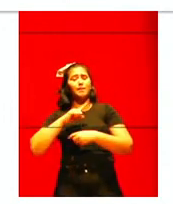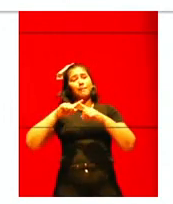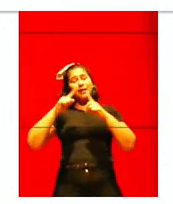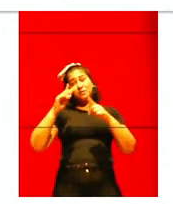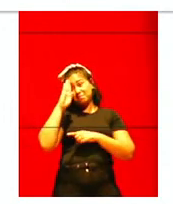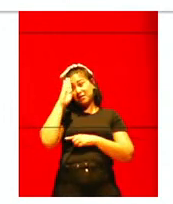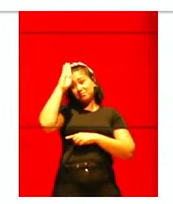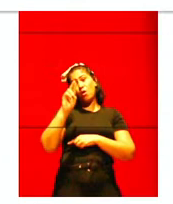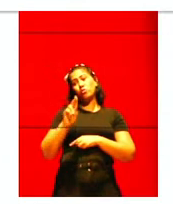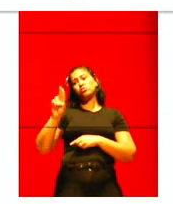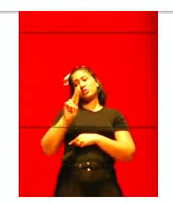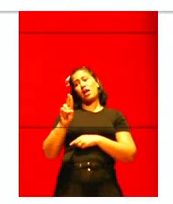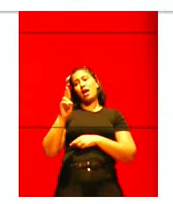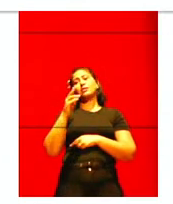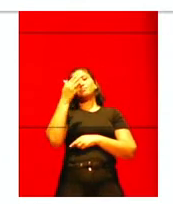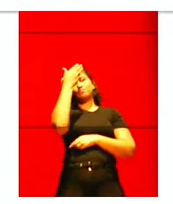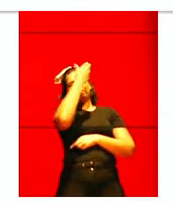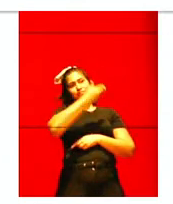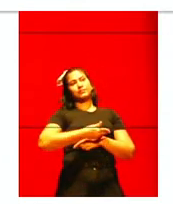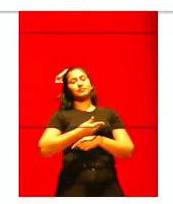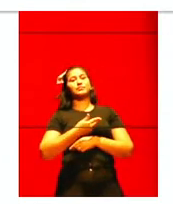Tem musiquinha?